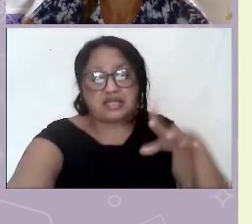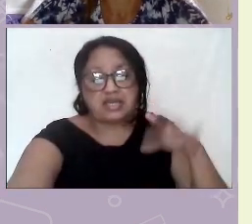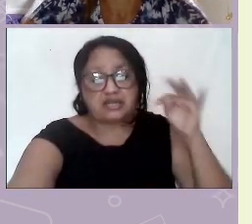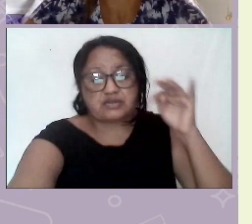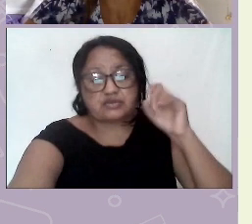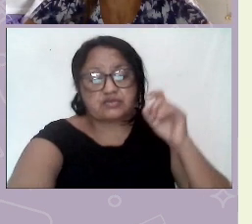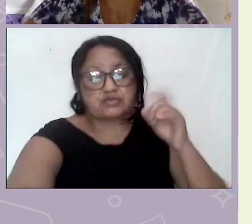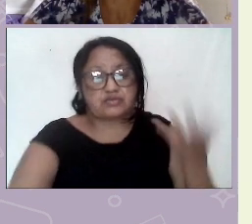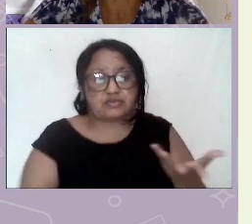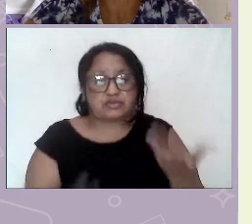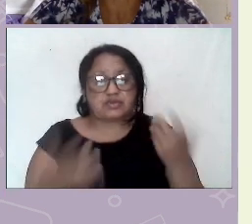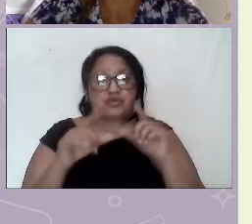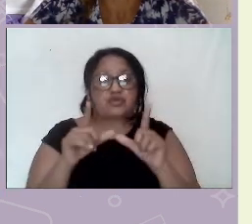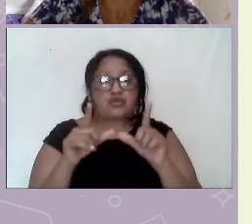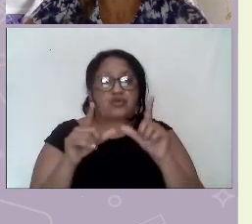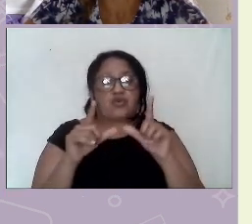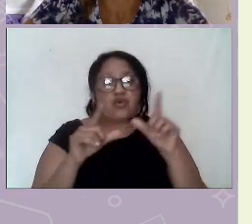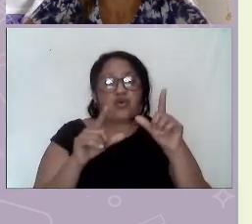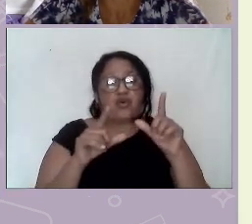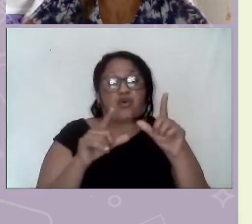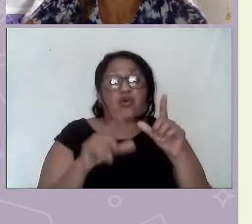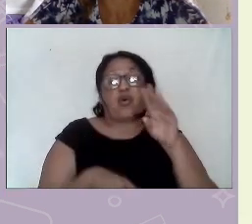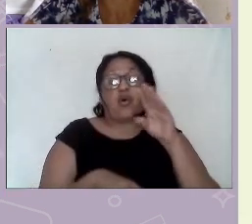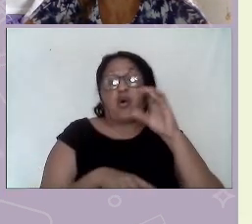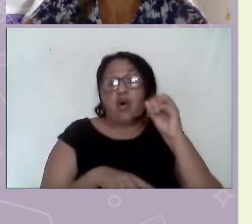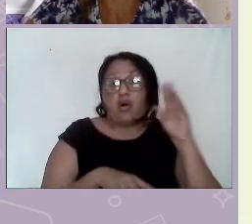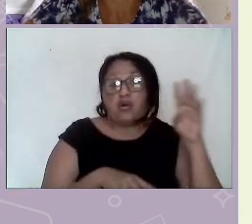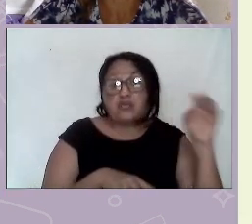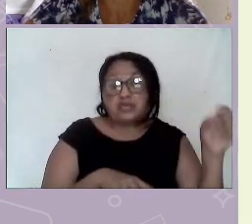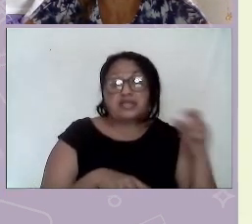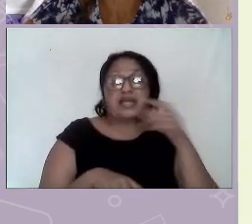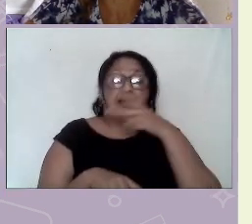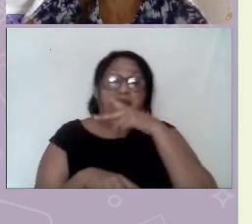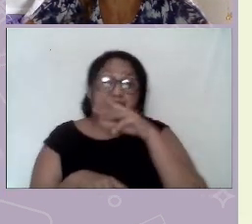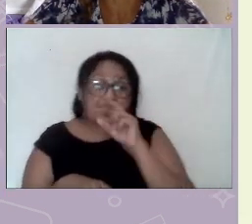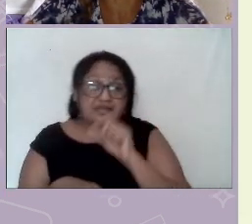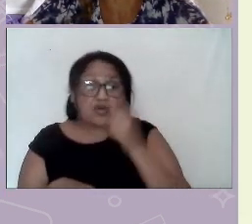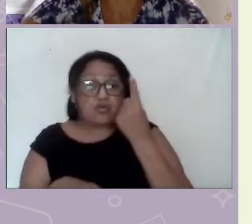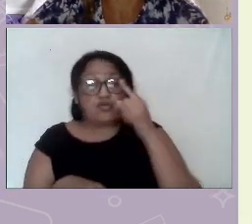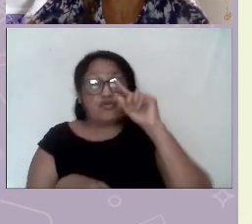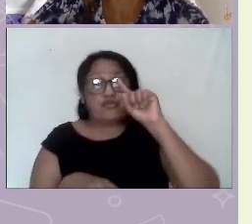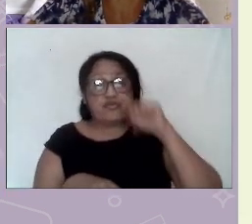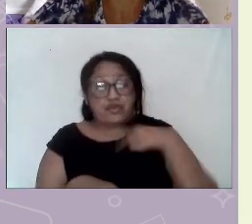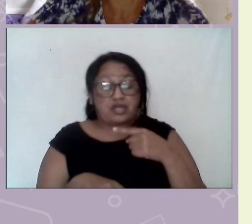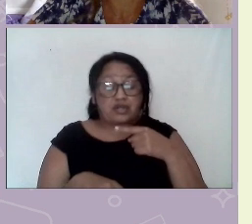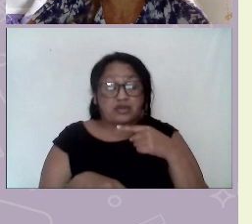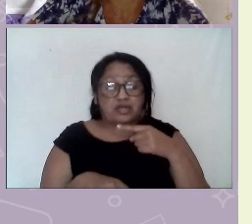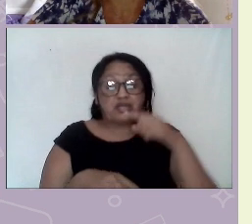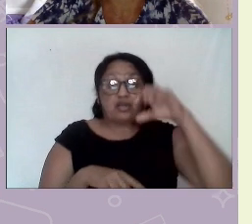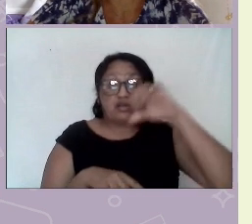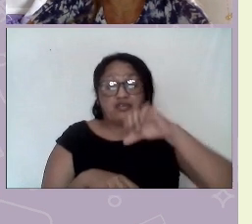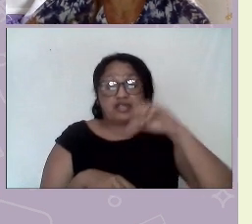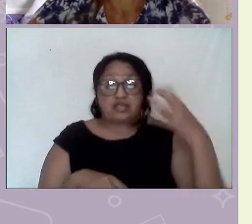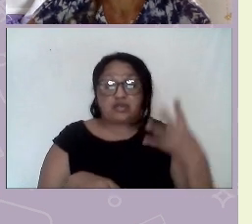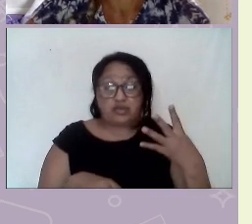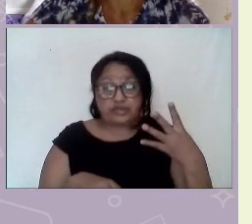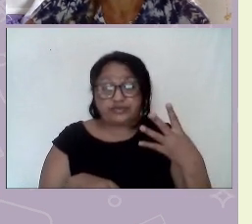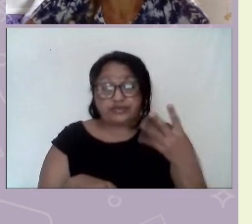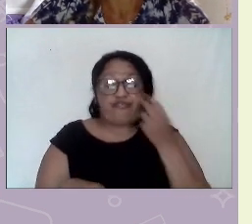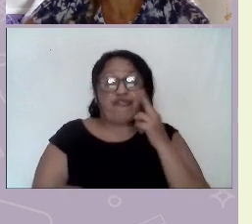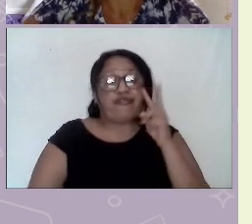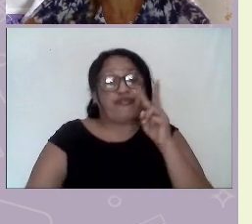formada pelos metais cobre e prata é de 1,94 volts positivos bom